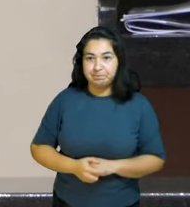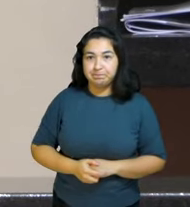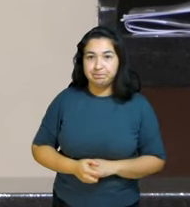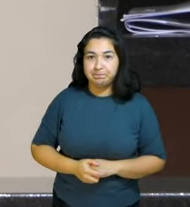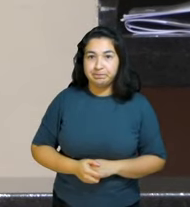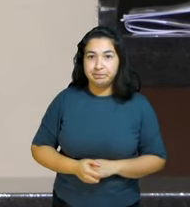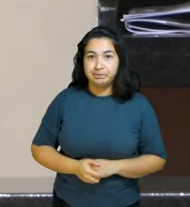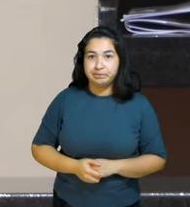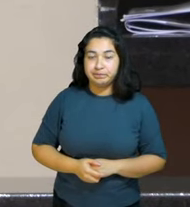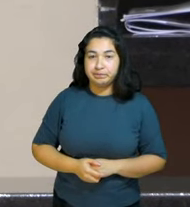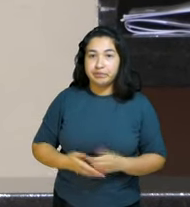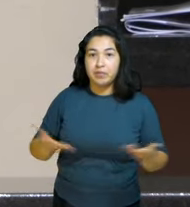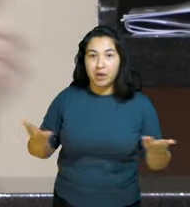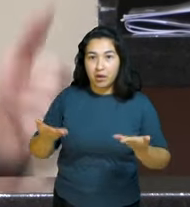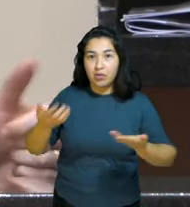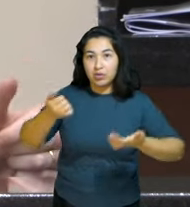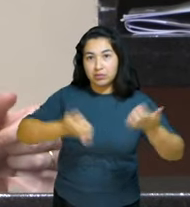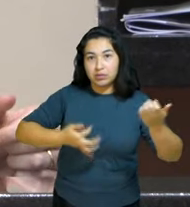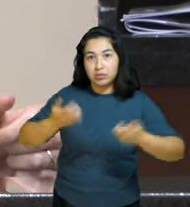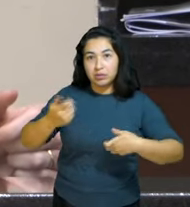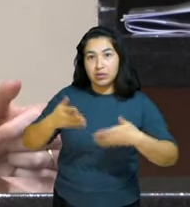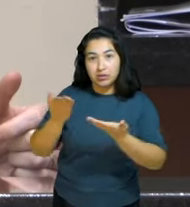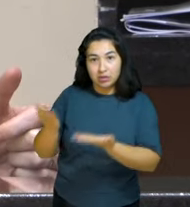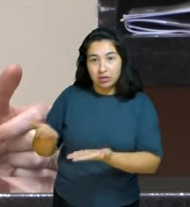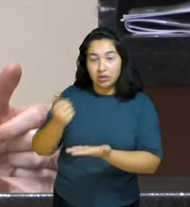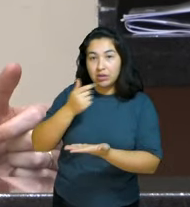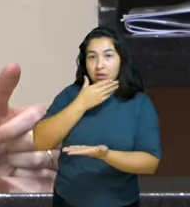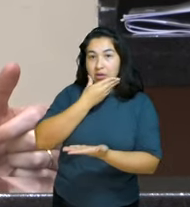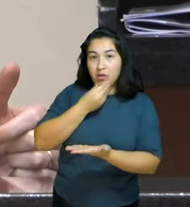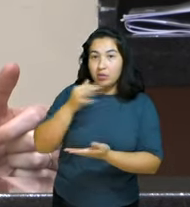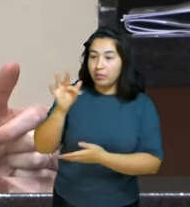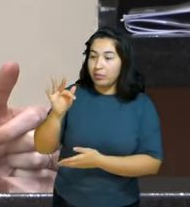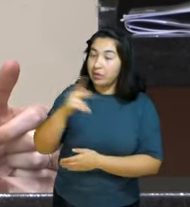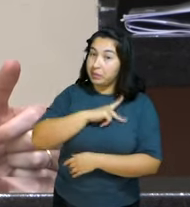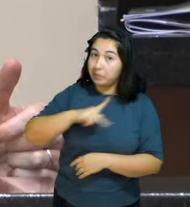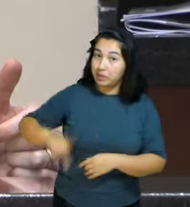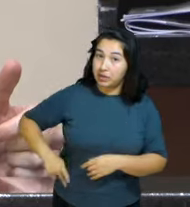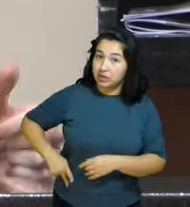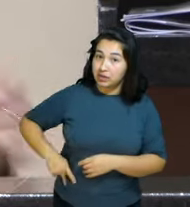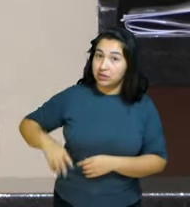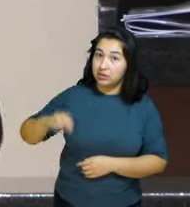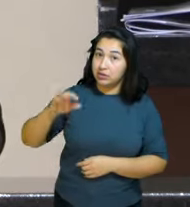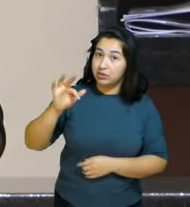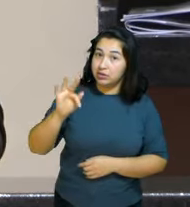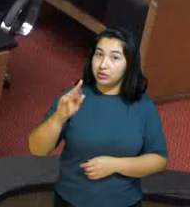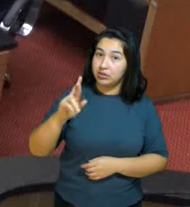essa interação, eu passo a palavra ao presidente da FESPORTE agora, o coronel Freiberg.